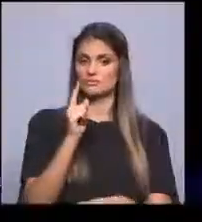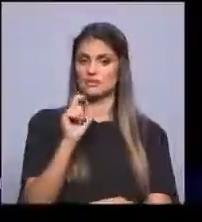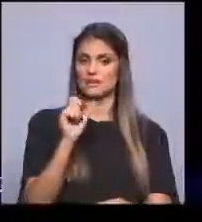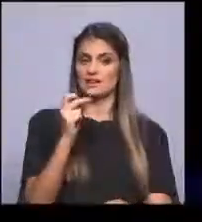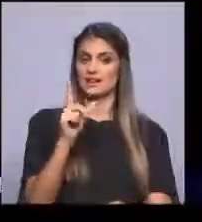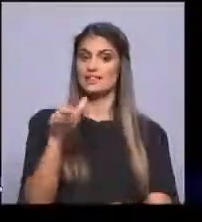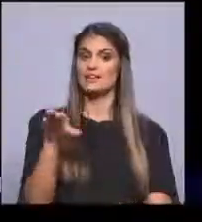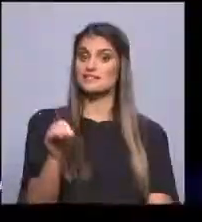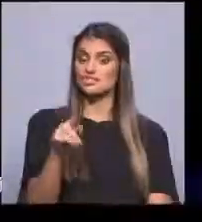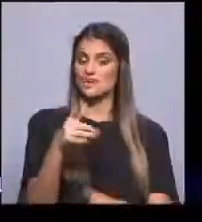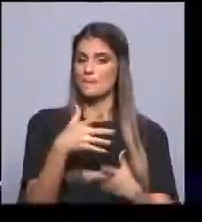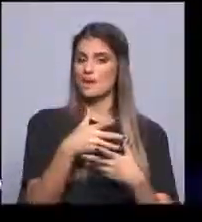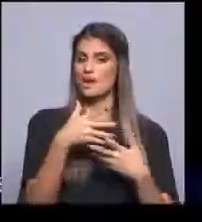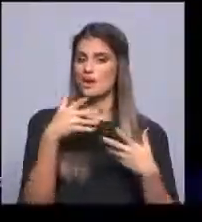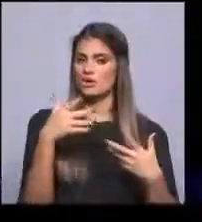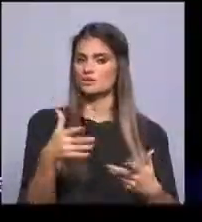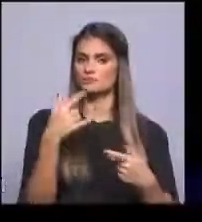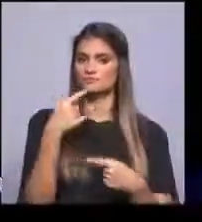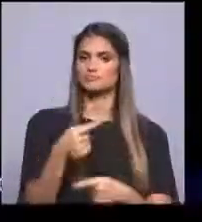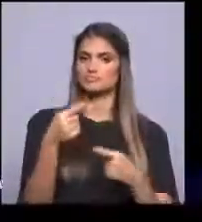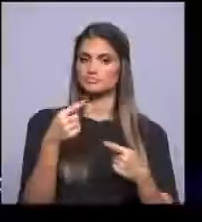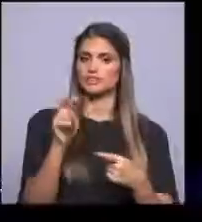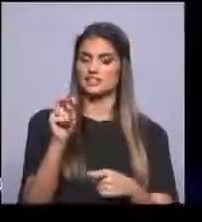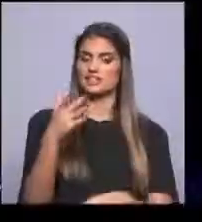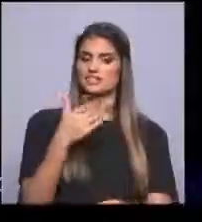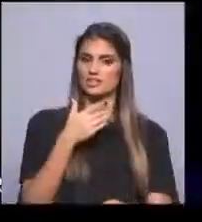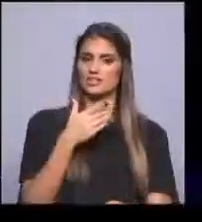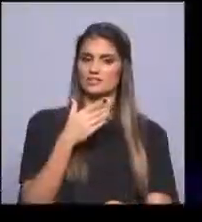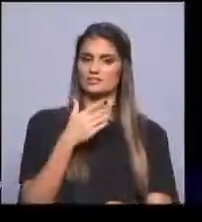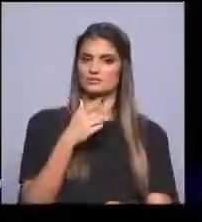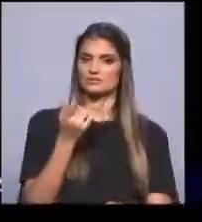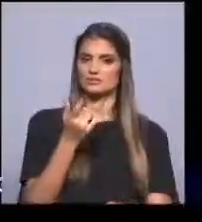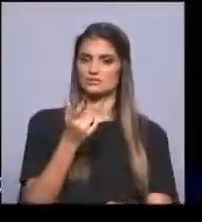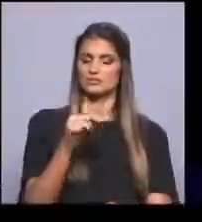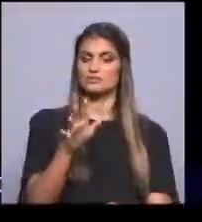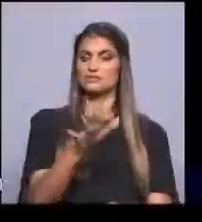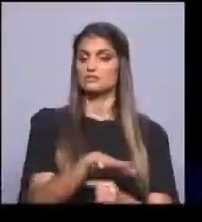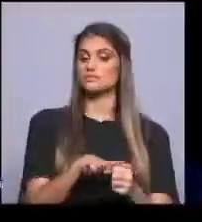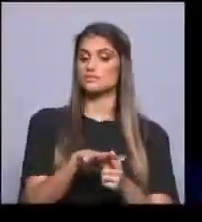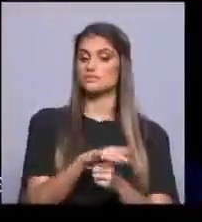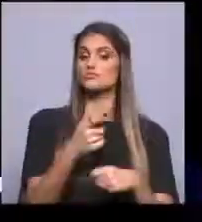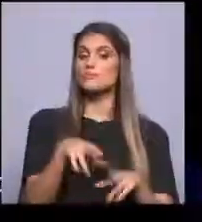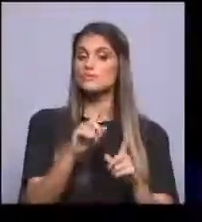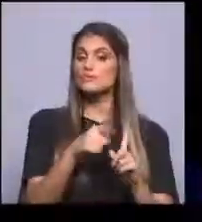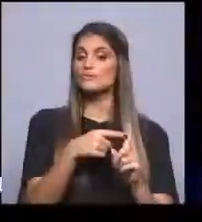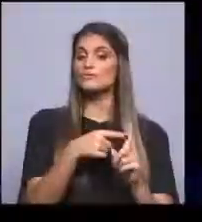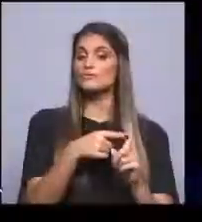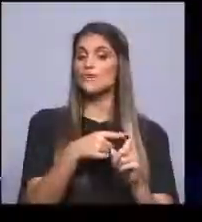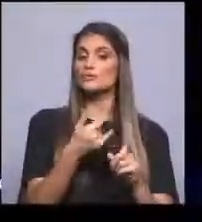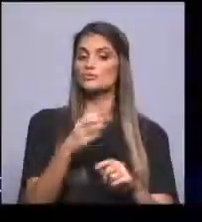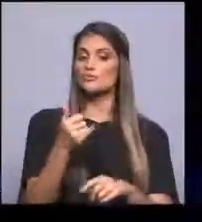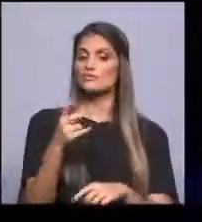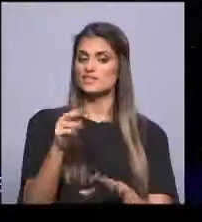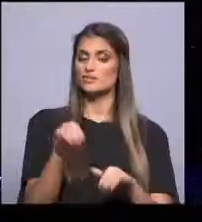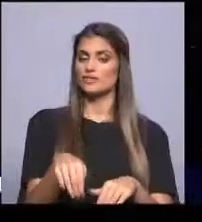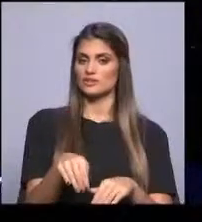galáxias. Isto é a maior representação tridimensional do universo que nós temos. E espera-se que no final de 2026, que é quando termina